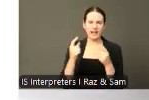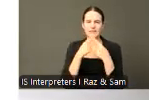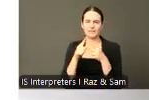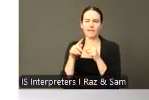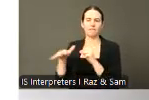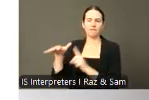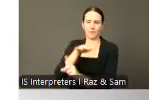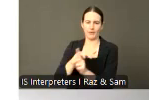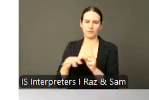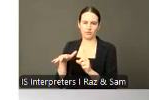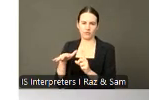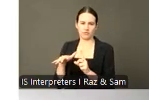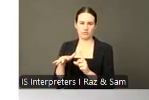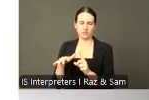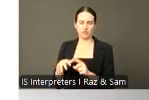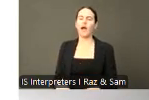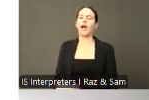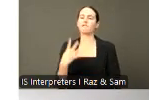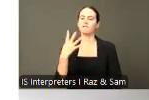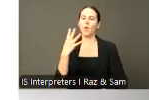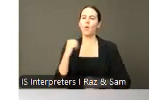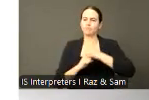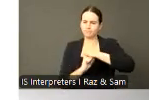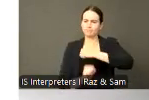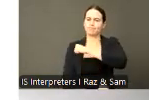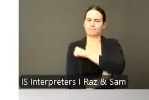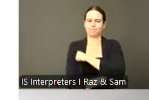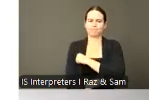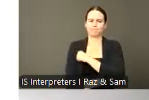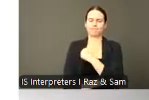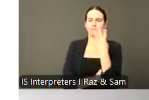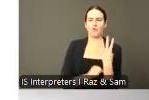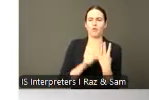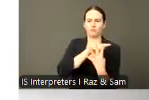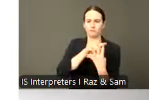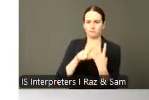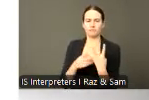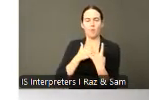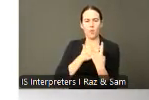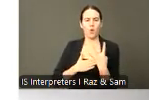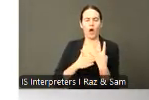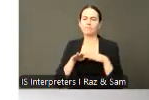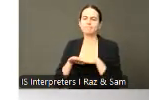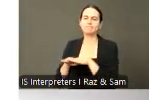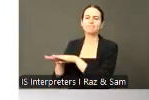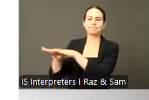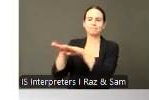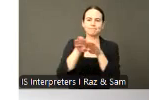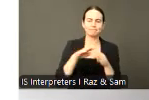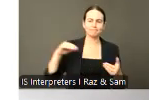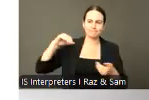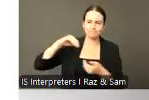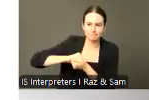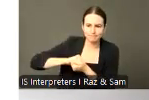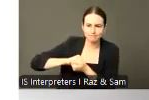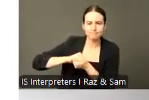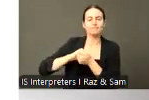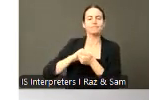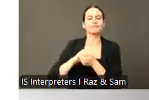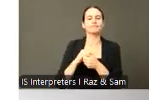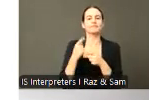componentes: a harmonização e articulação das atenções interprogramáticas entre os planos de eliminação, o desenvolvimento das capacidades